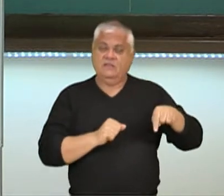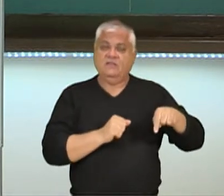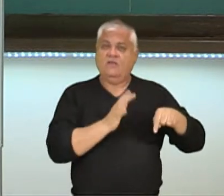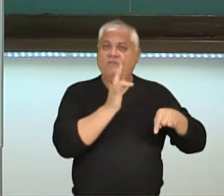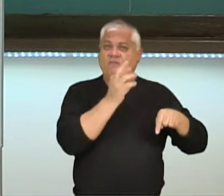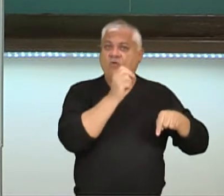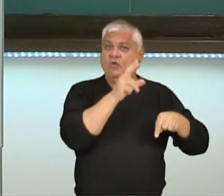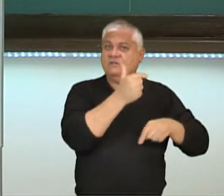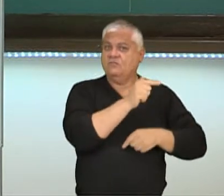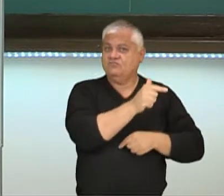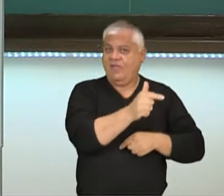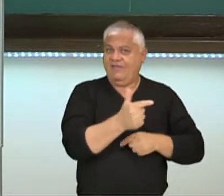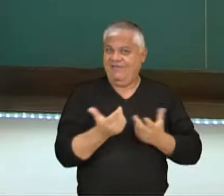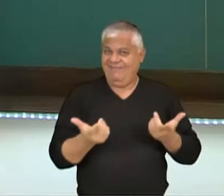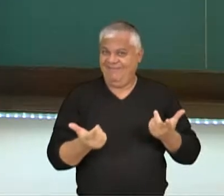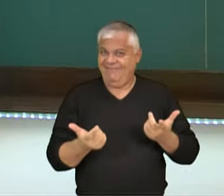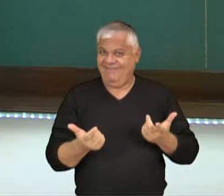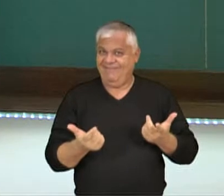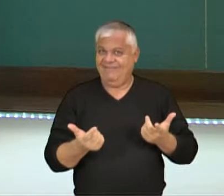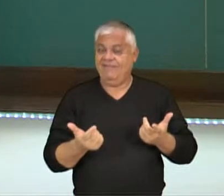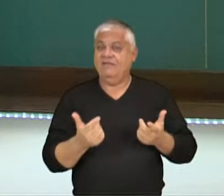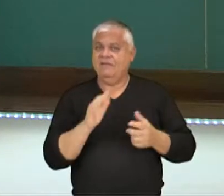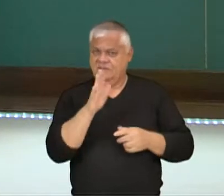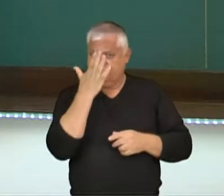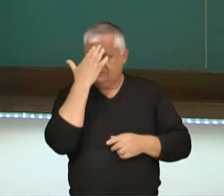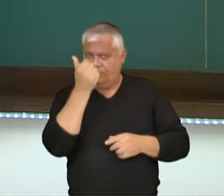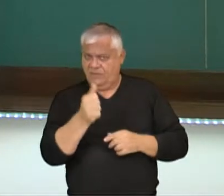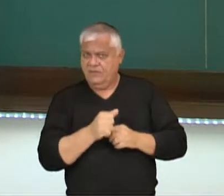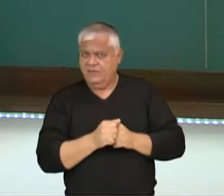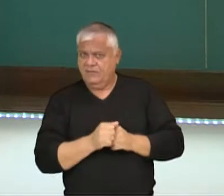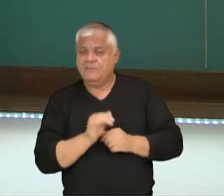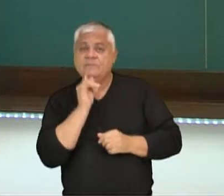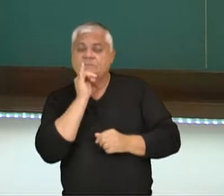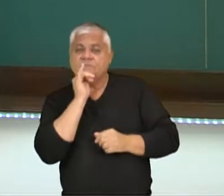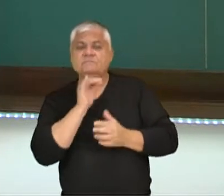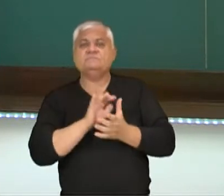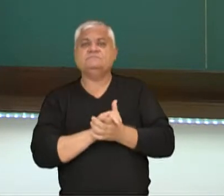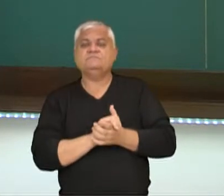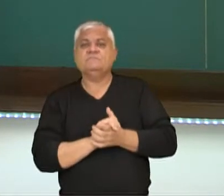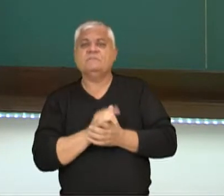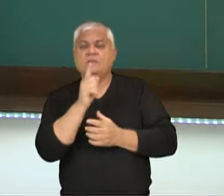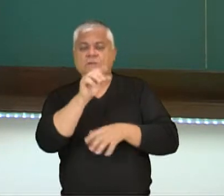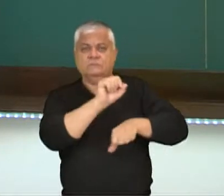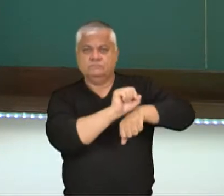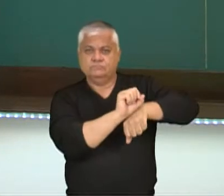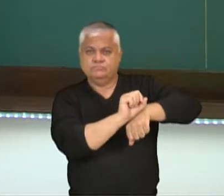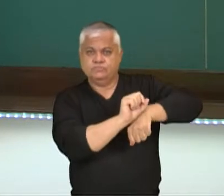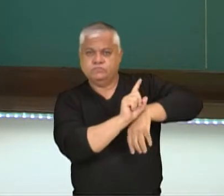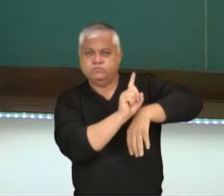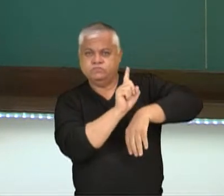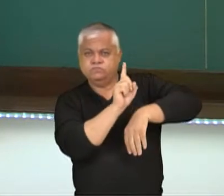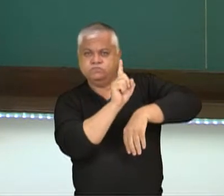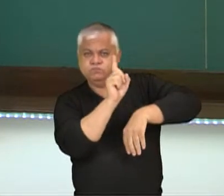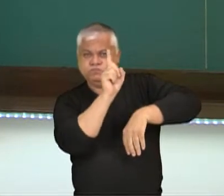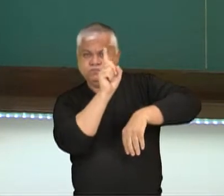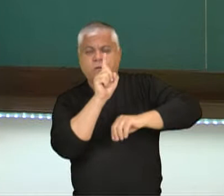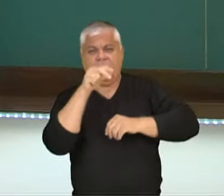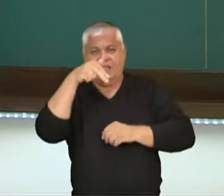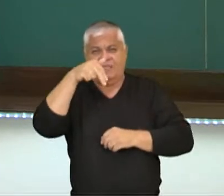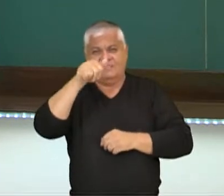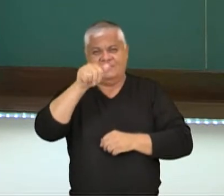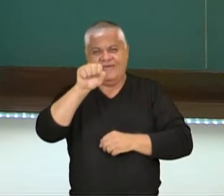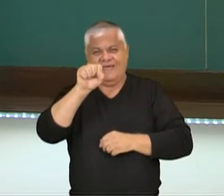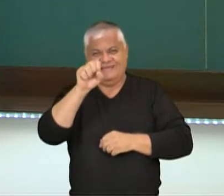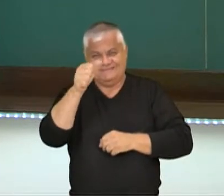essa força para parar. Aliás, sabia, estudante, que uma nave, quando ela é lançada, a NASA, por exemplo, a NASA